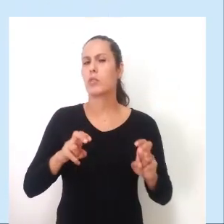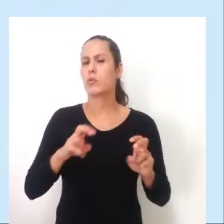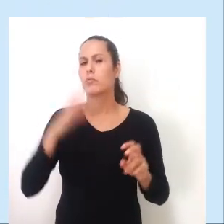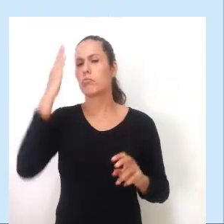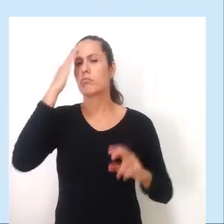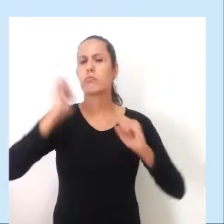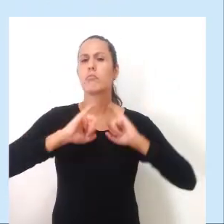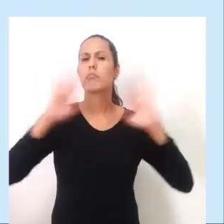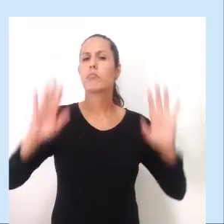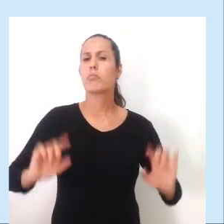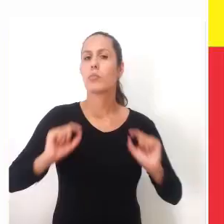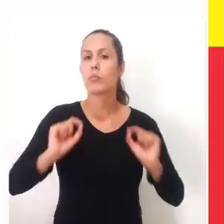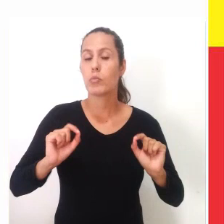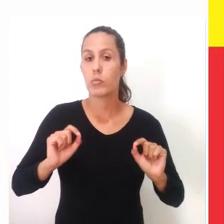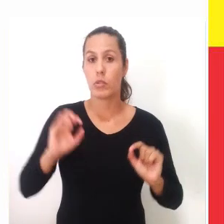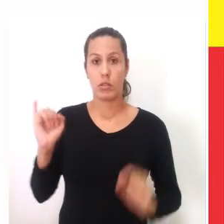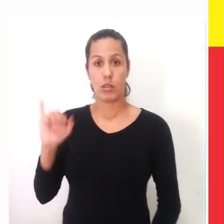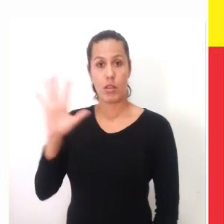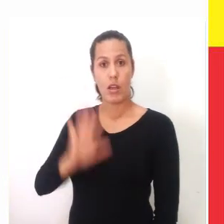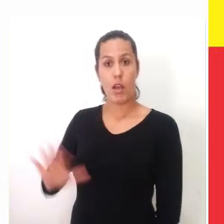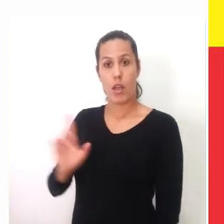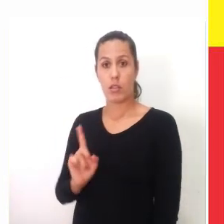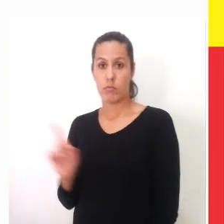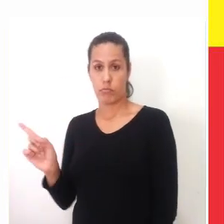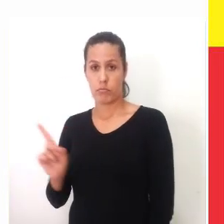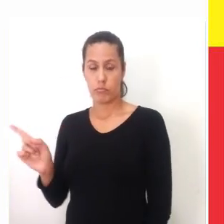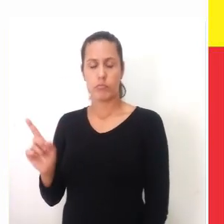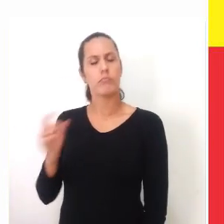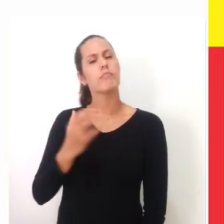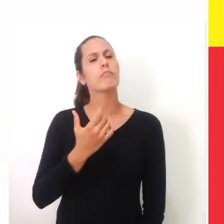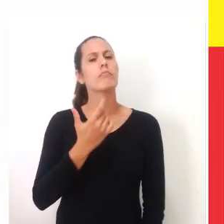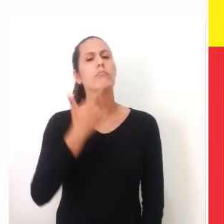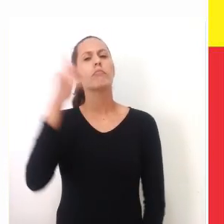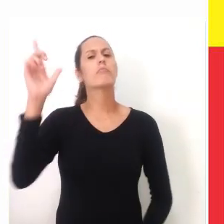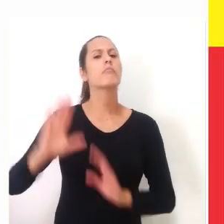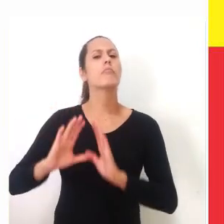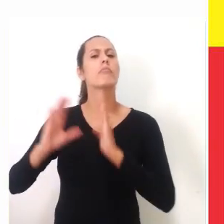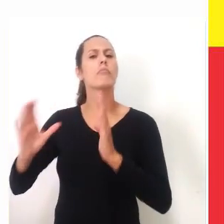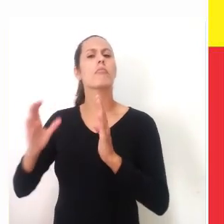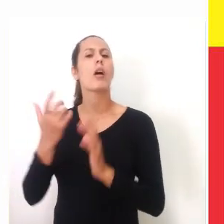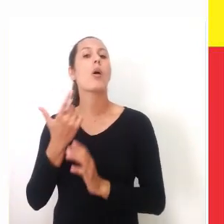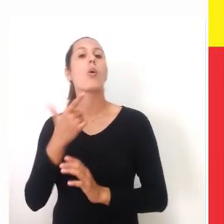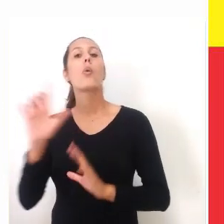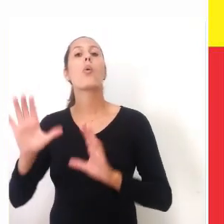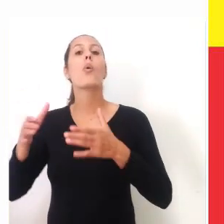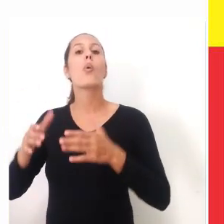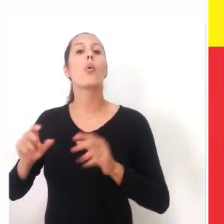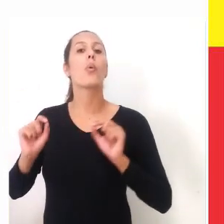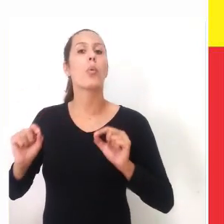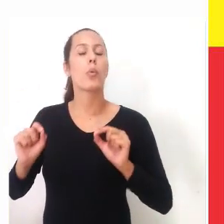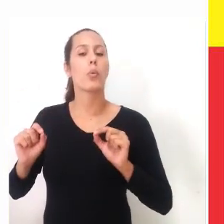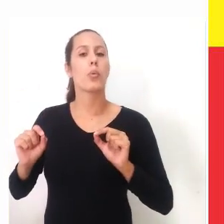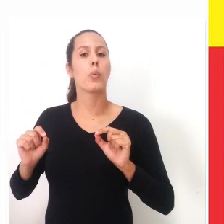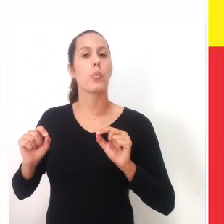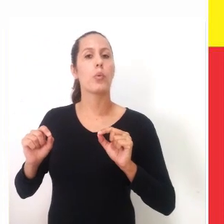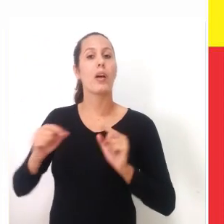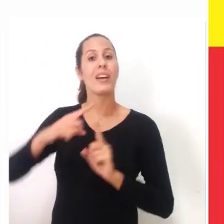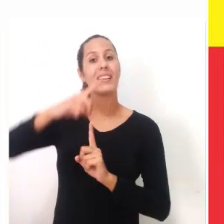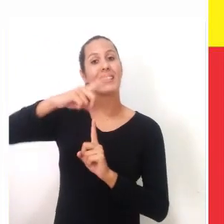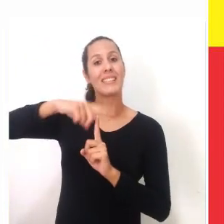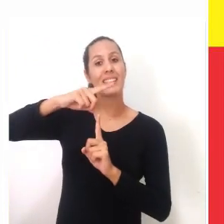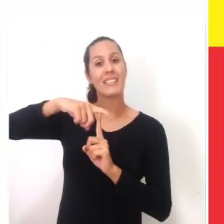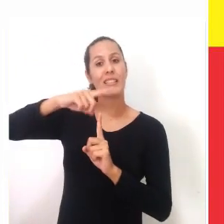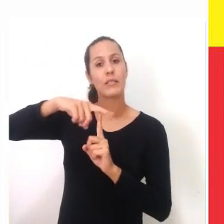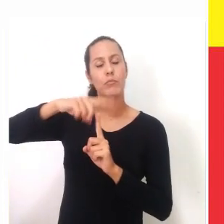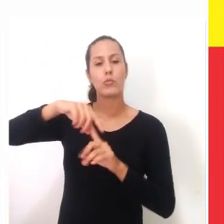assunto, a gente tem, conforme a imagem, outra classificação, que seriam os